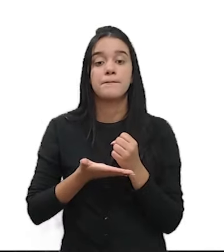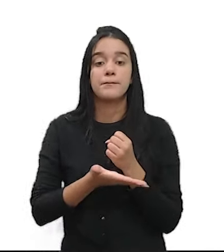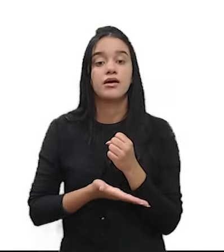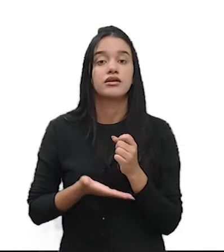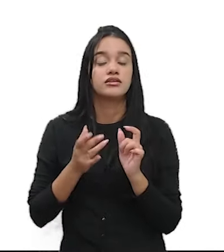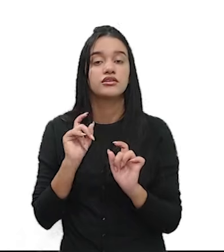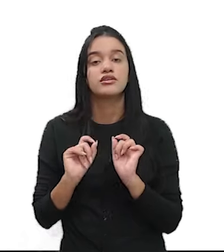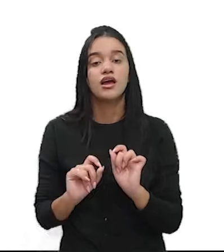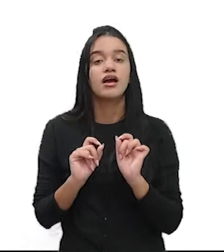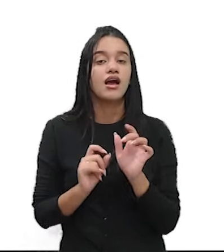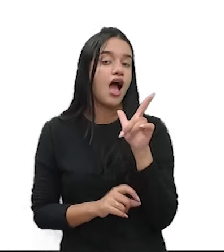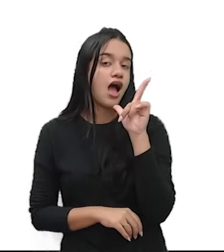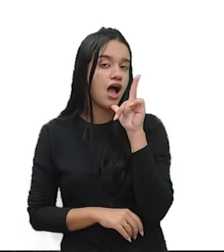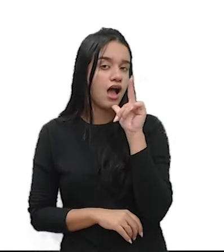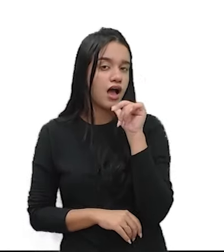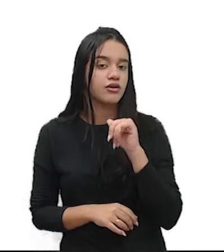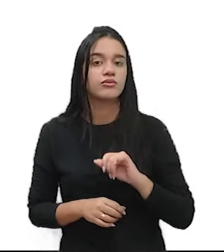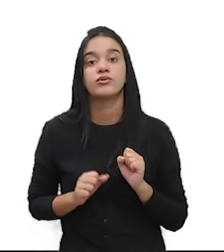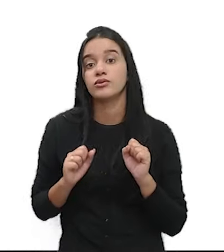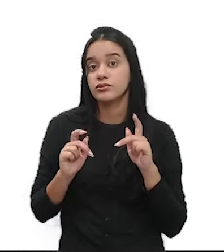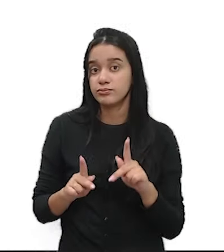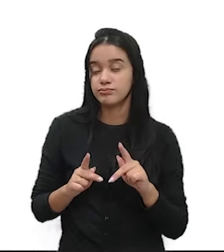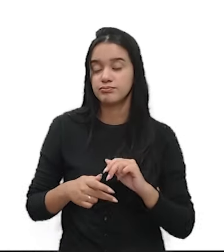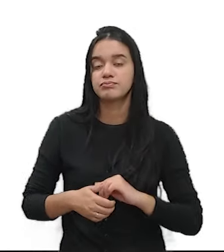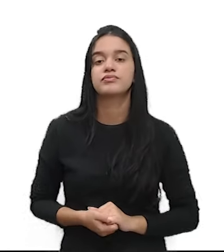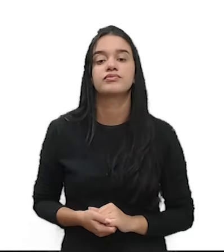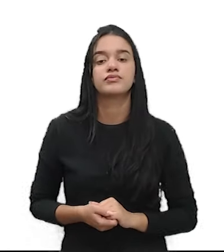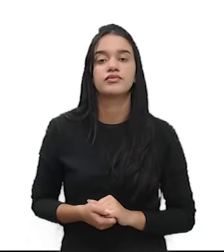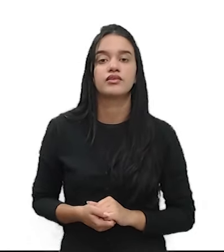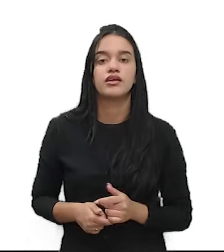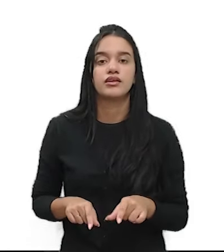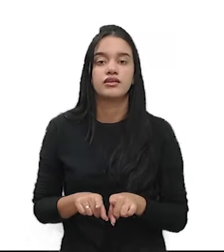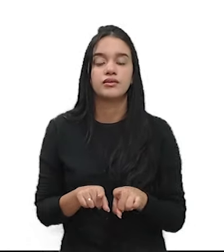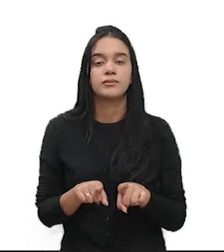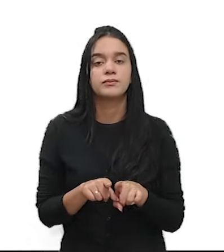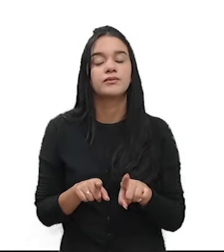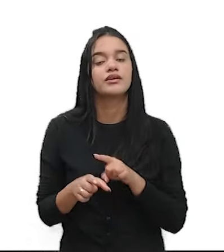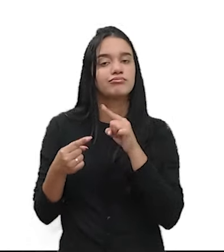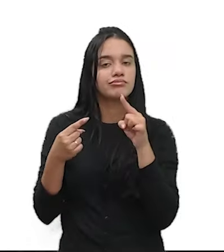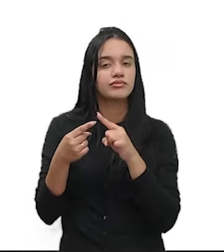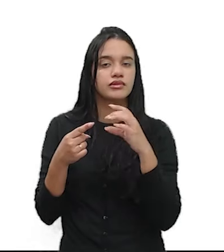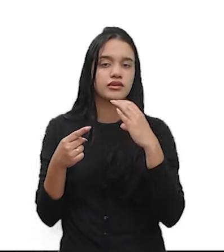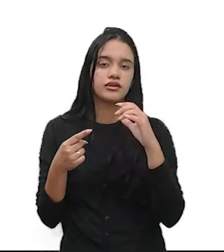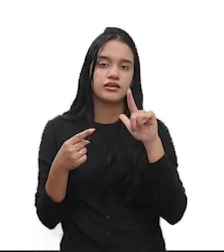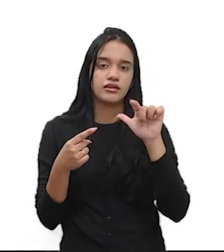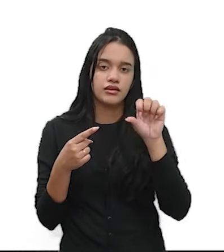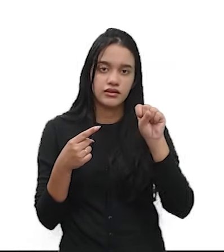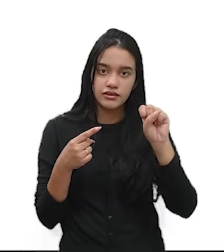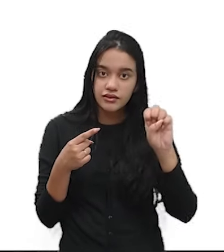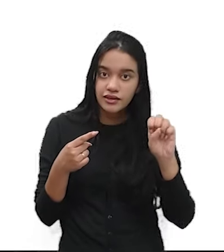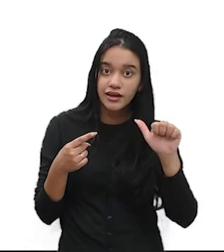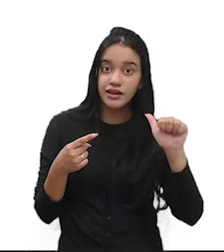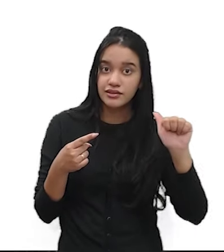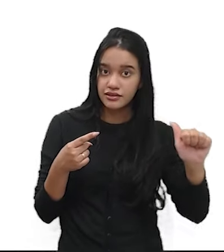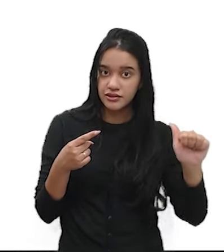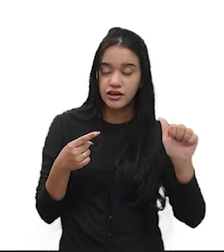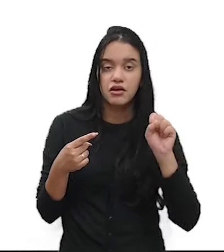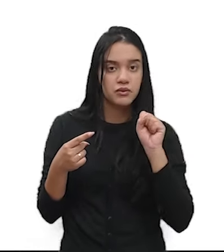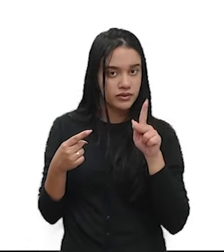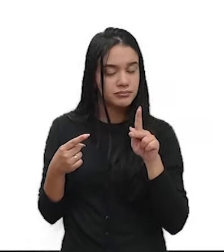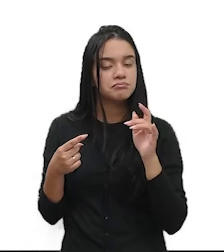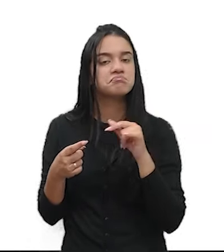de extintor a base de água tá E aí ele é indicado para incêndio de Classe A aquele que a gente já viu bem direitinho anteriormente tá E